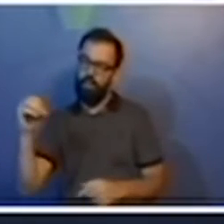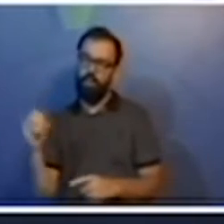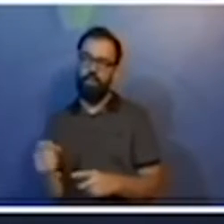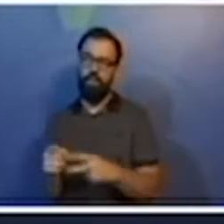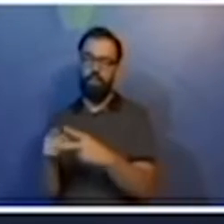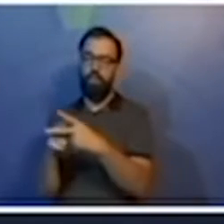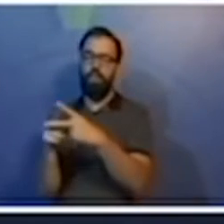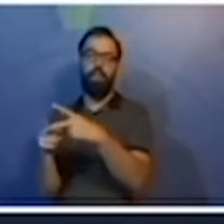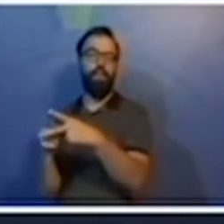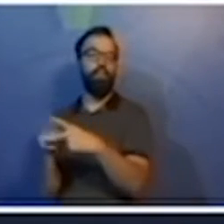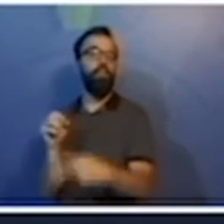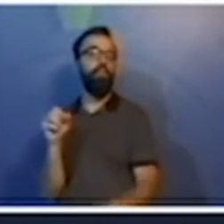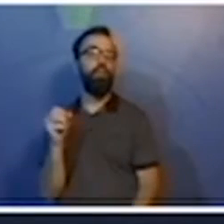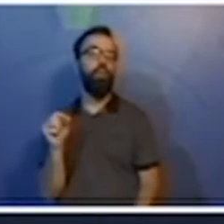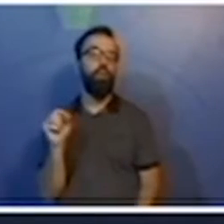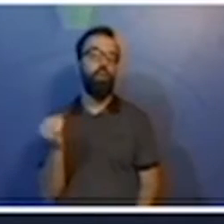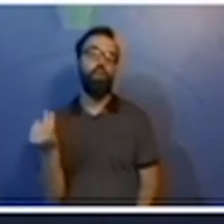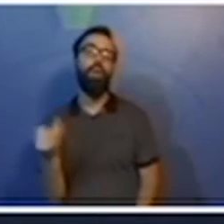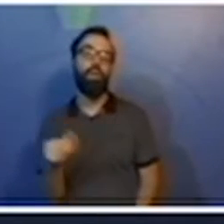menos 35.